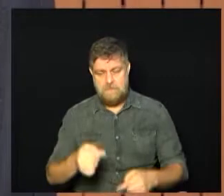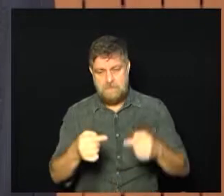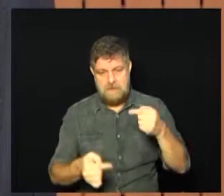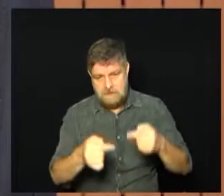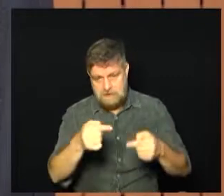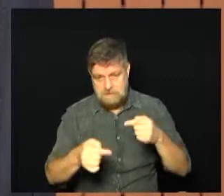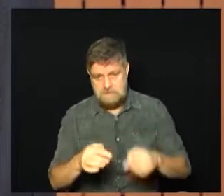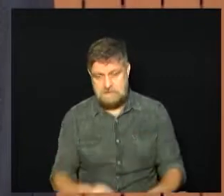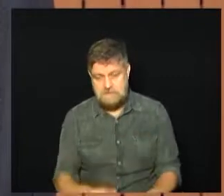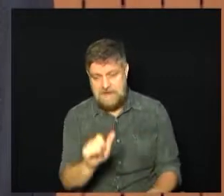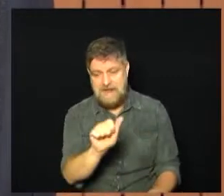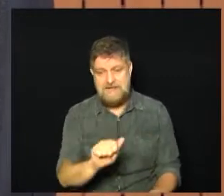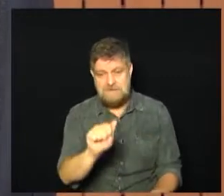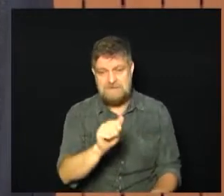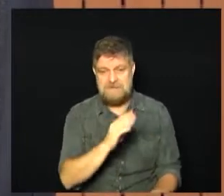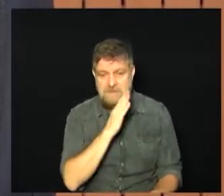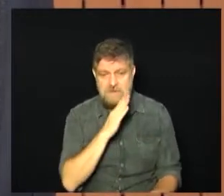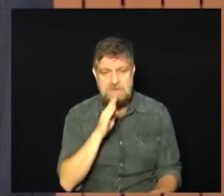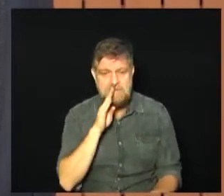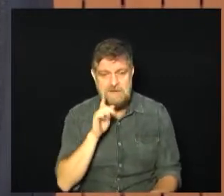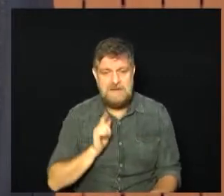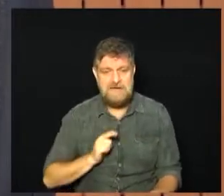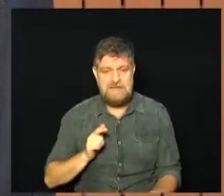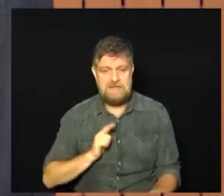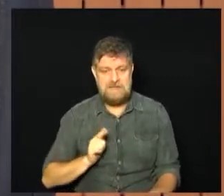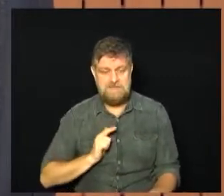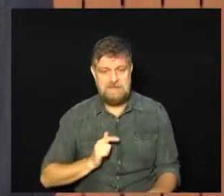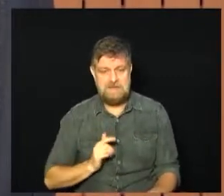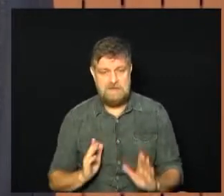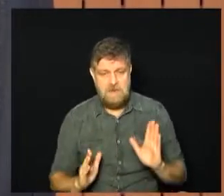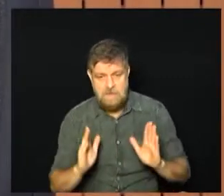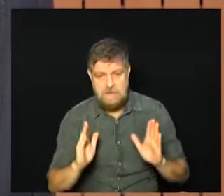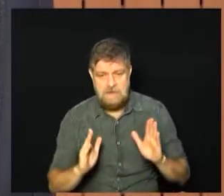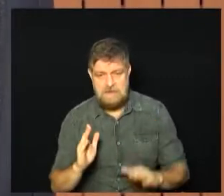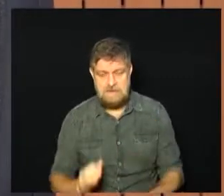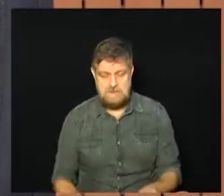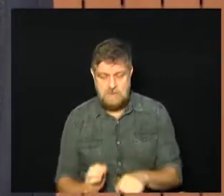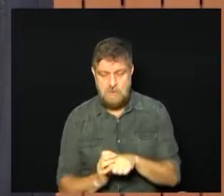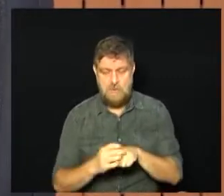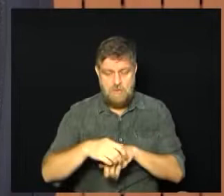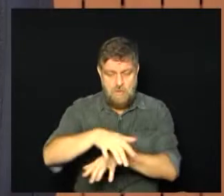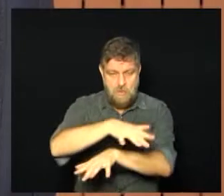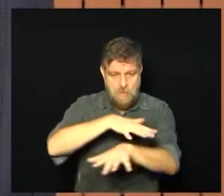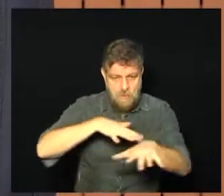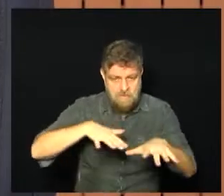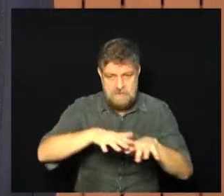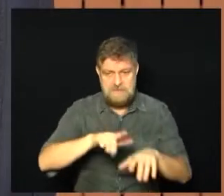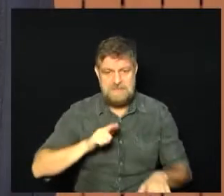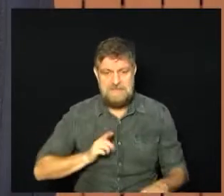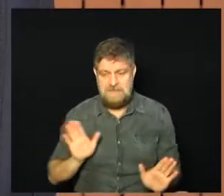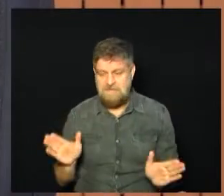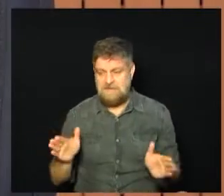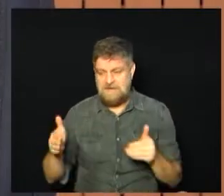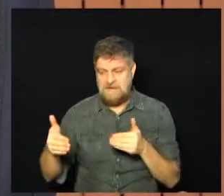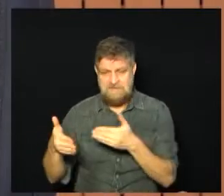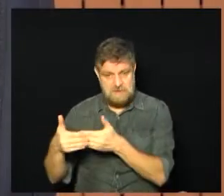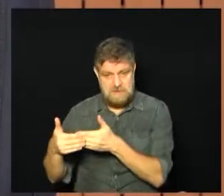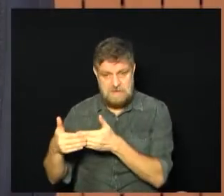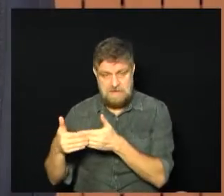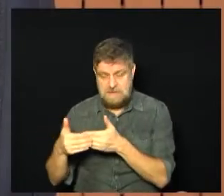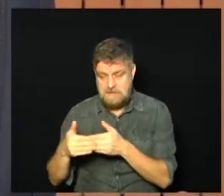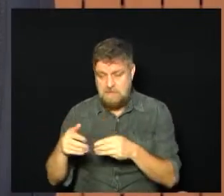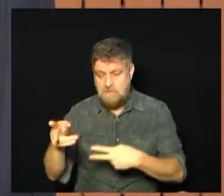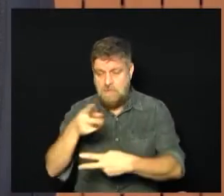parklets como um espaço de extensão por questão do Covid, né, para poder os bares ter uma extensão de não aglomeração. Então, eu acho que